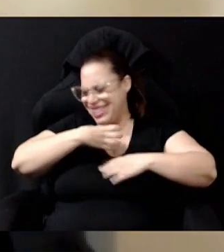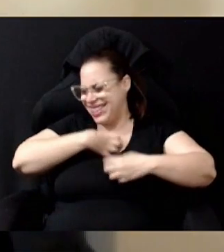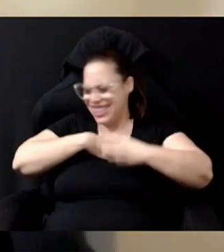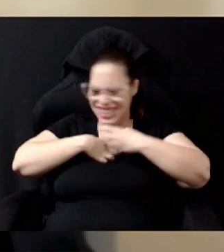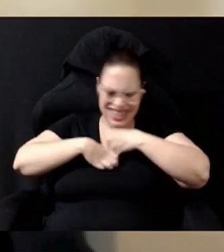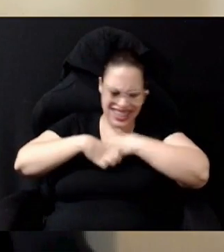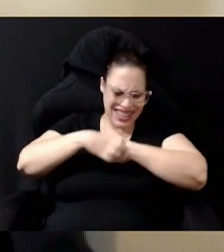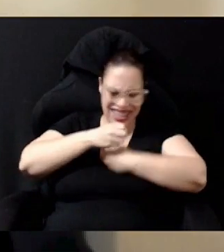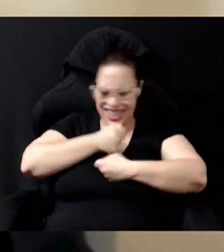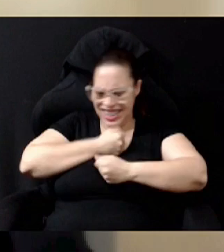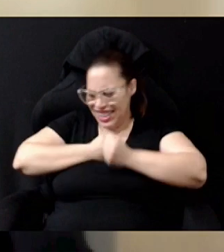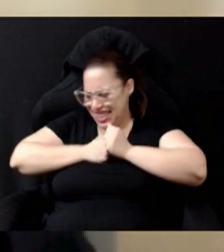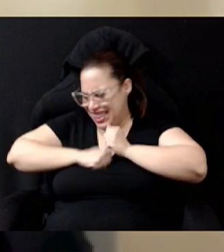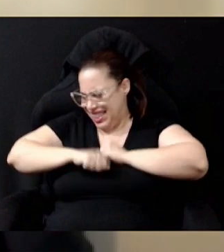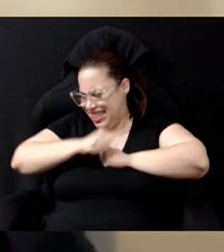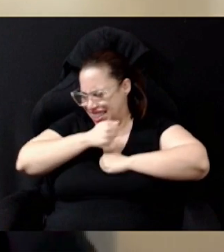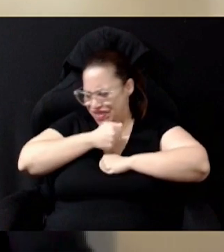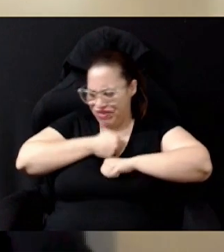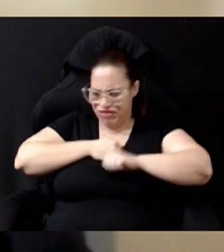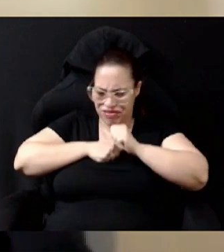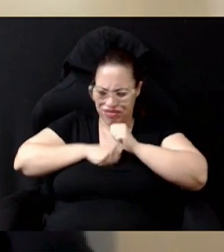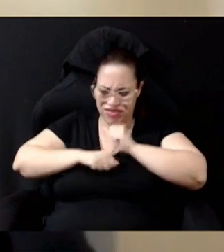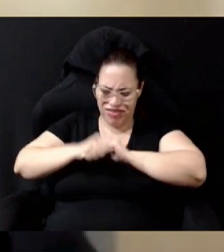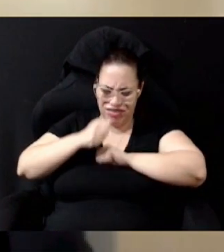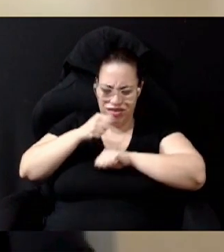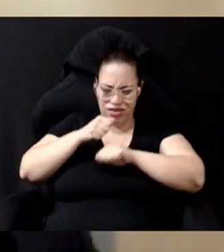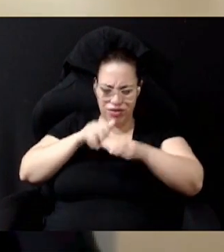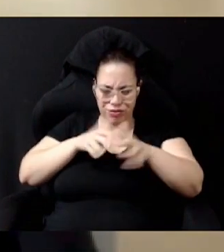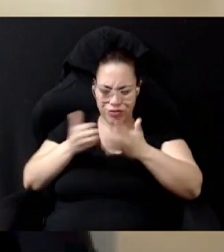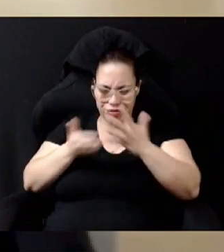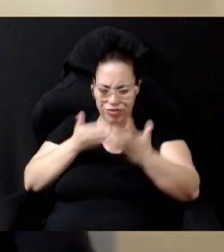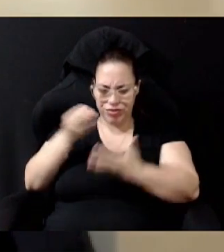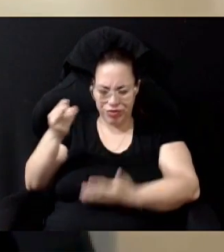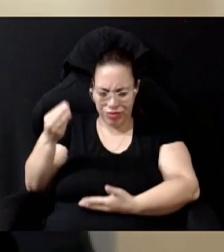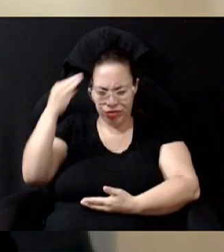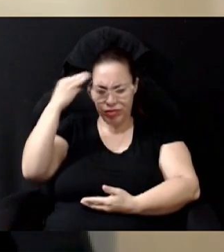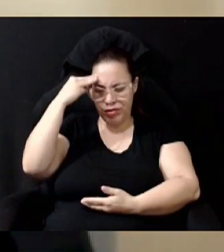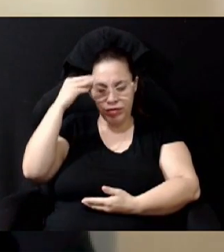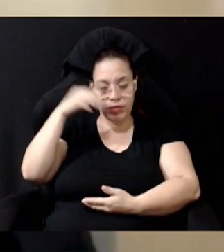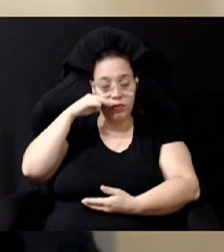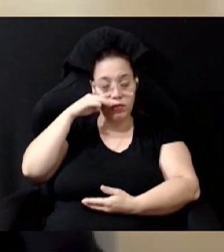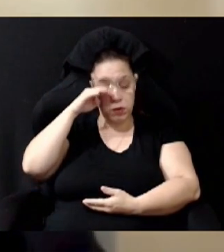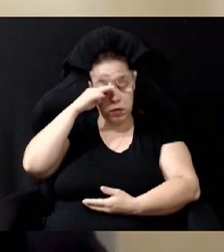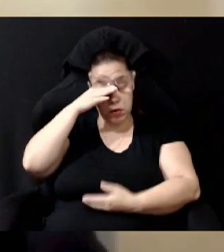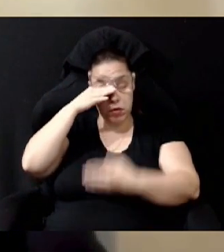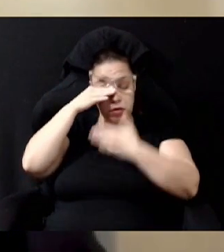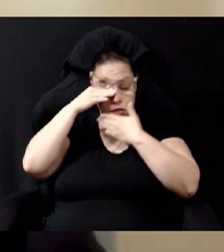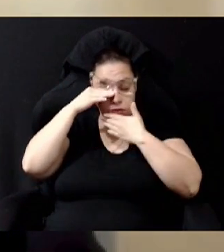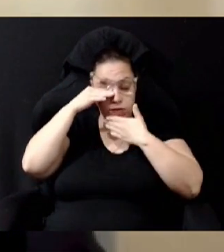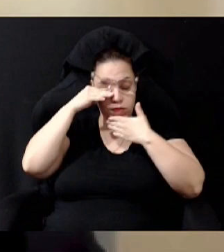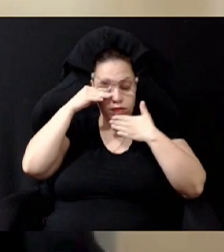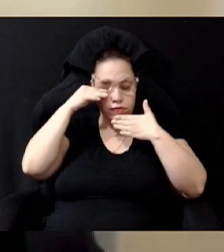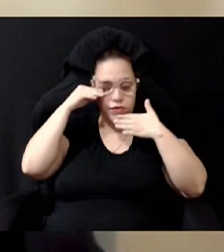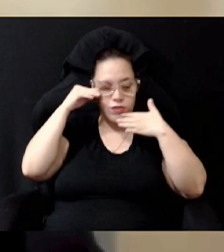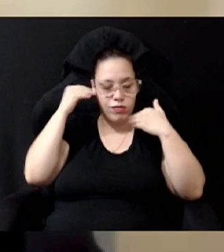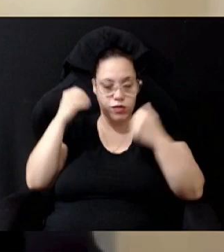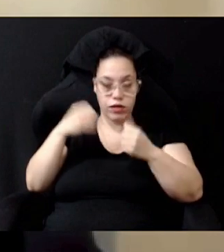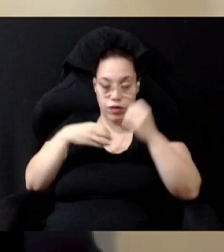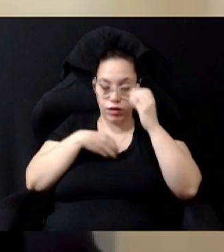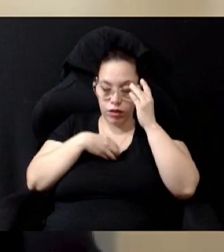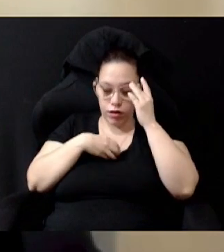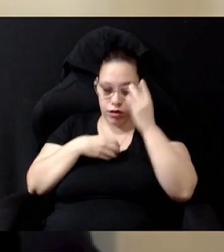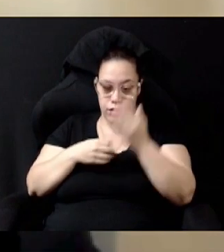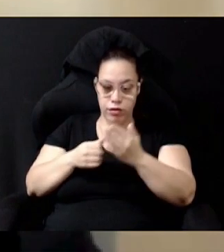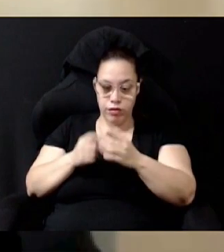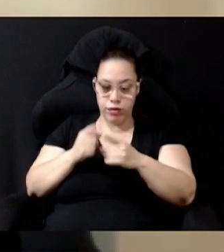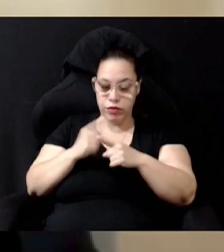melhora do equilíbrio emocional também melhora esses sintomas. Até porque tem